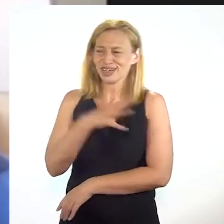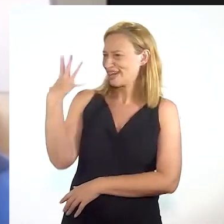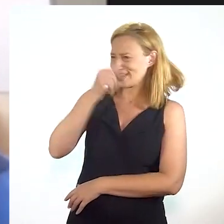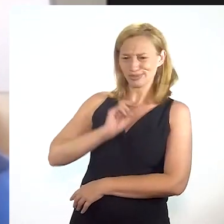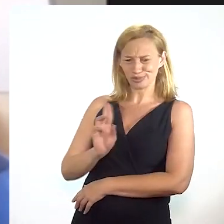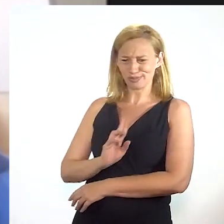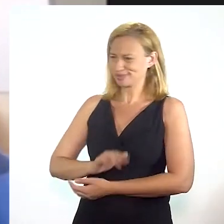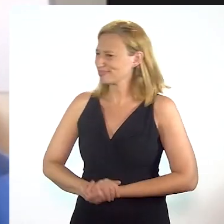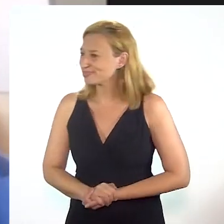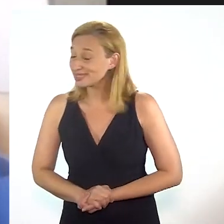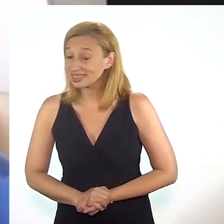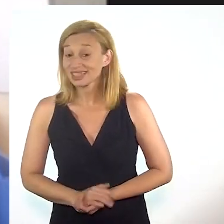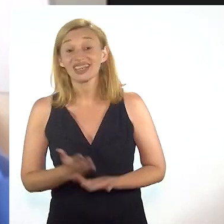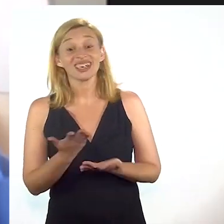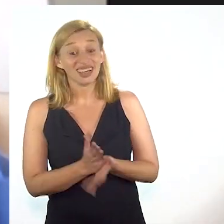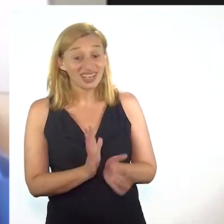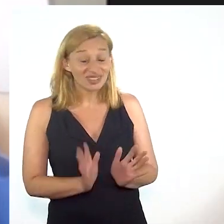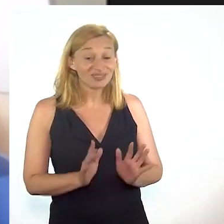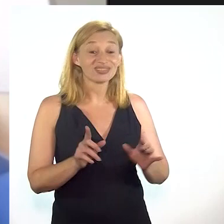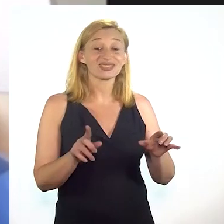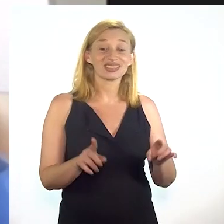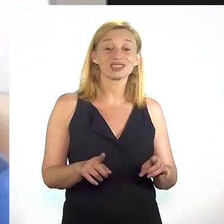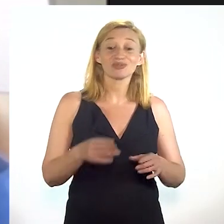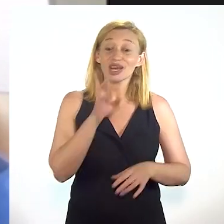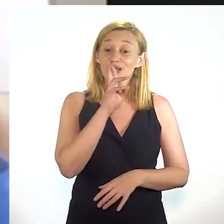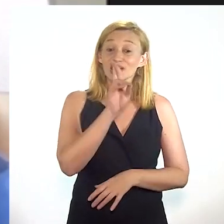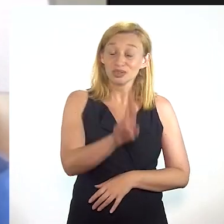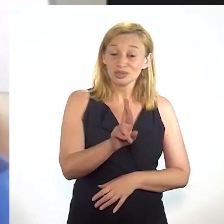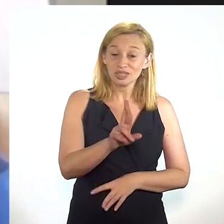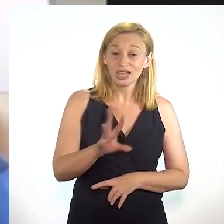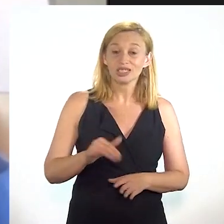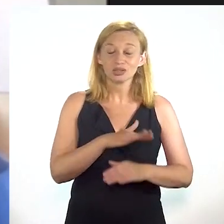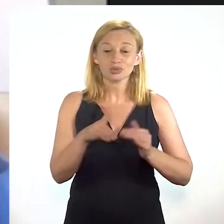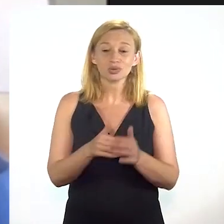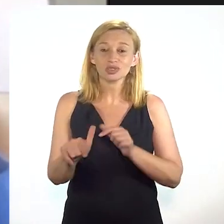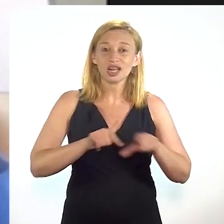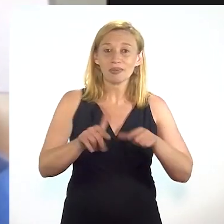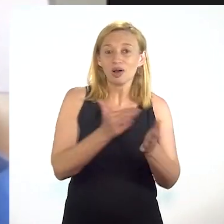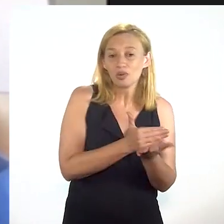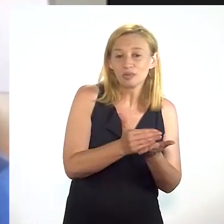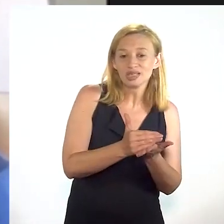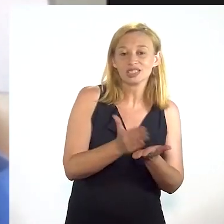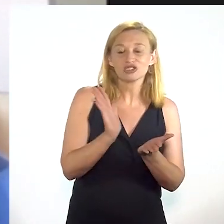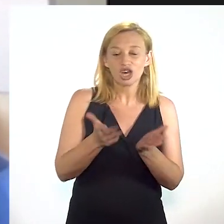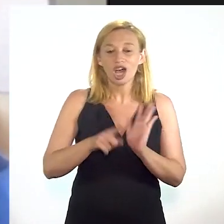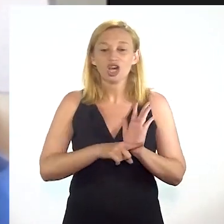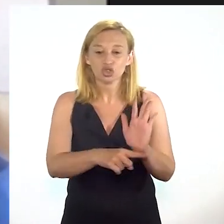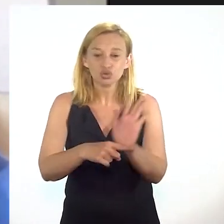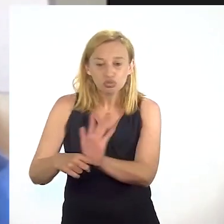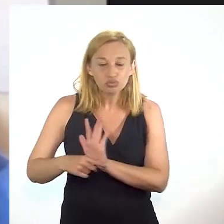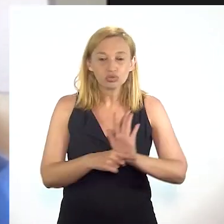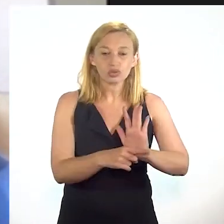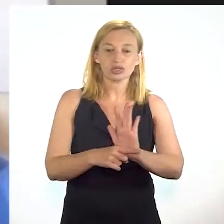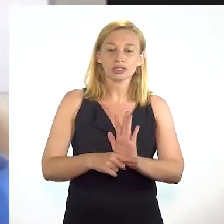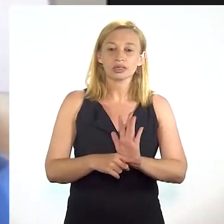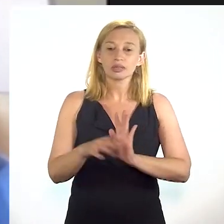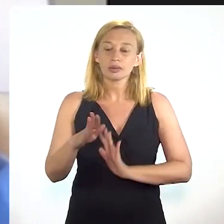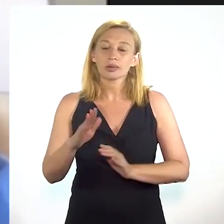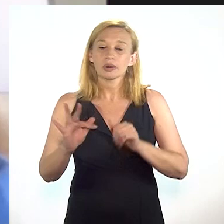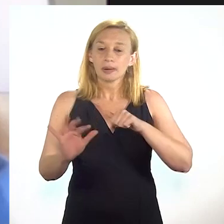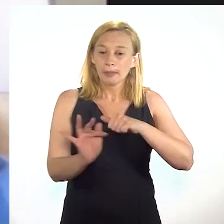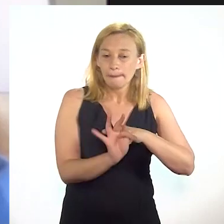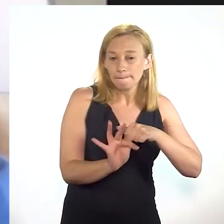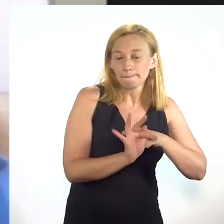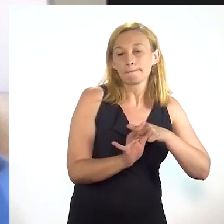que nome bonito! E acabou tendo o resultado desse trabalho, começamos a estar atendendo também a Rede